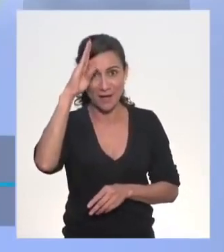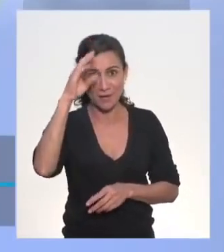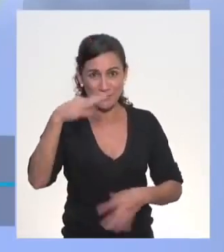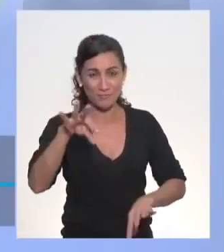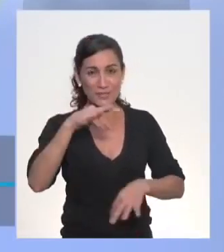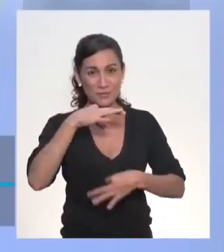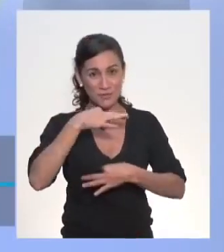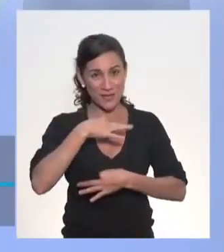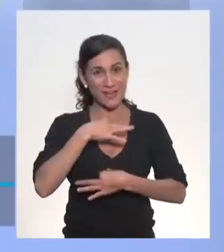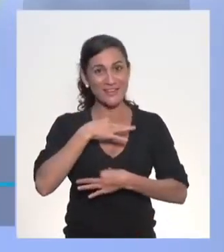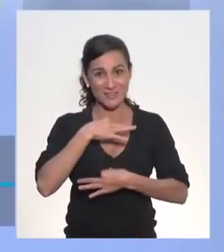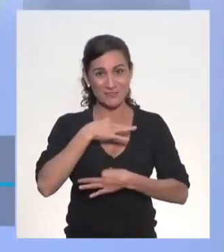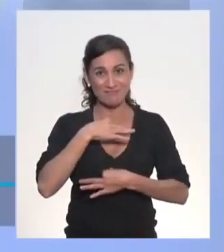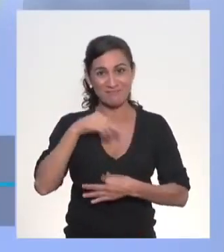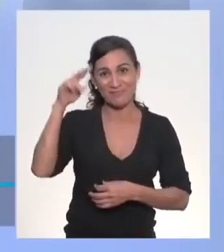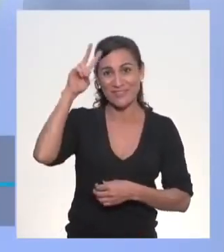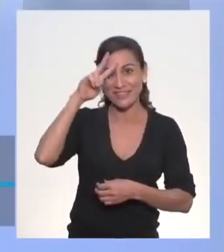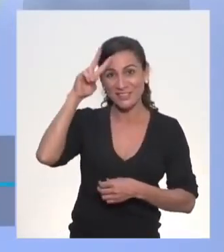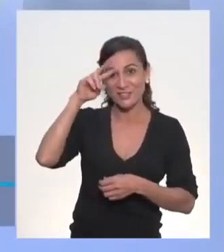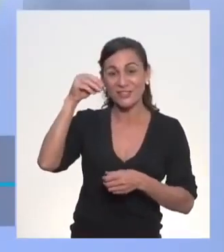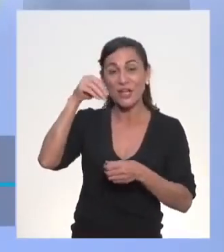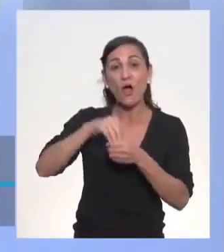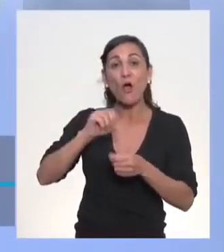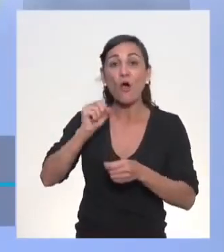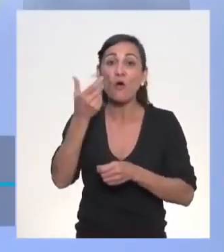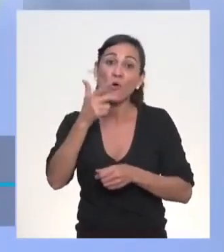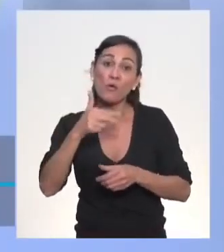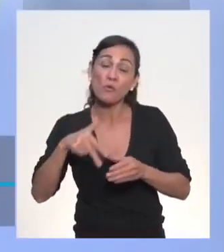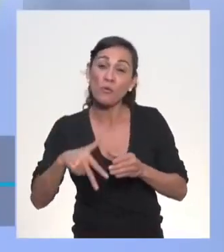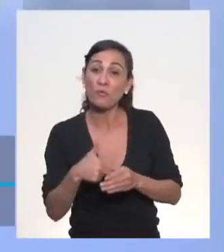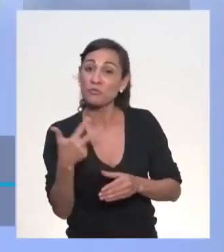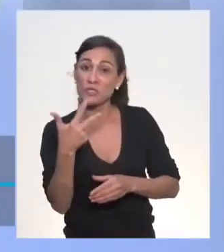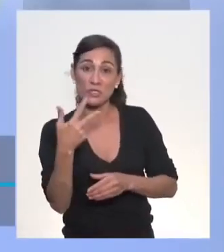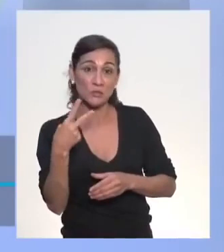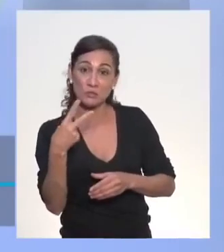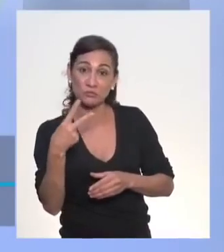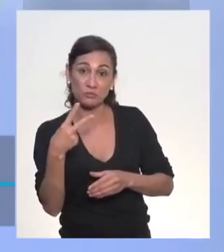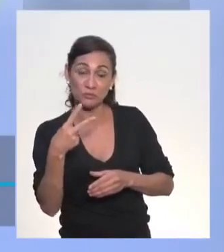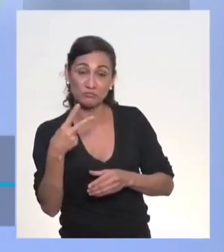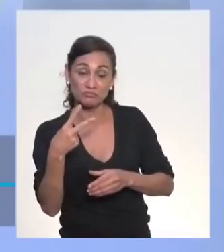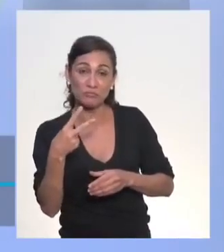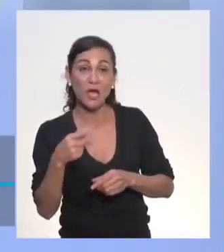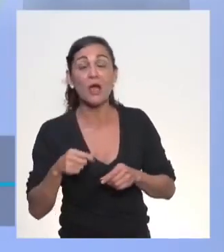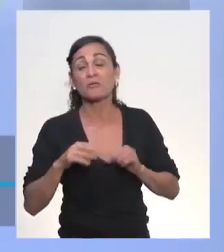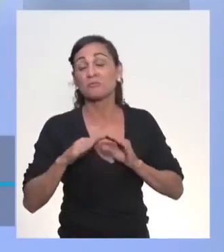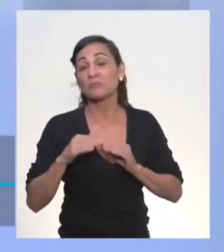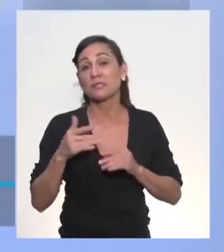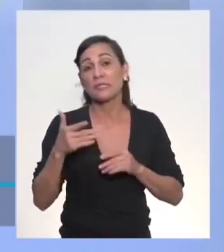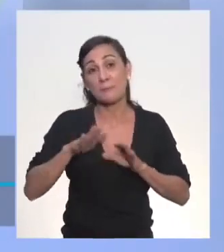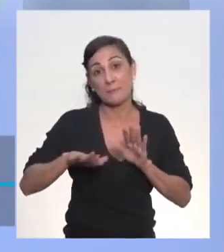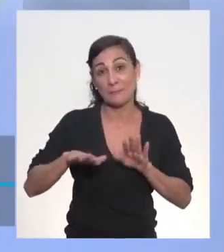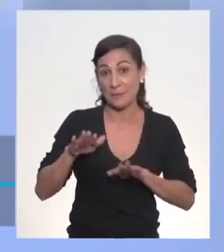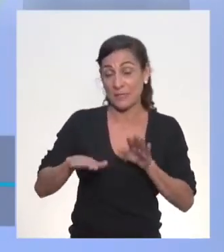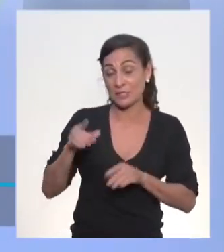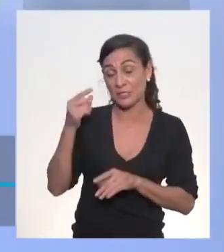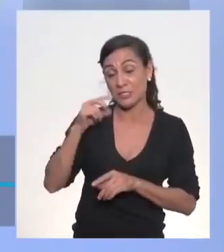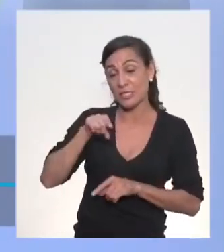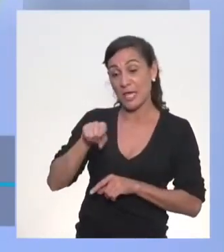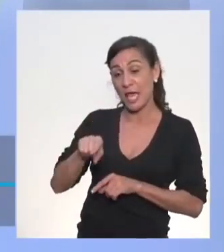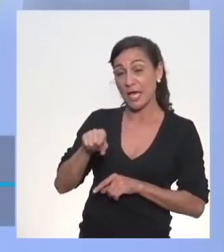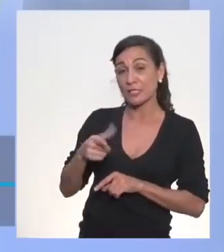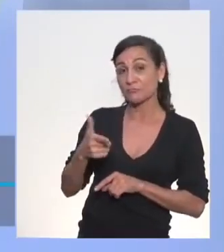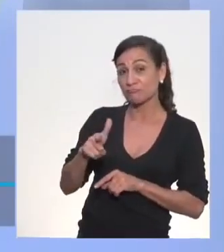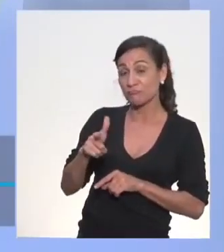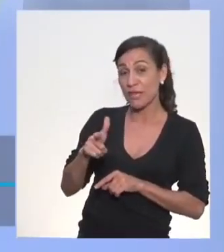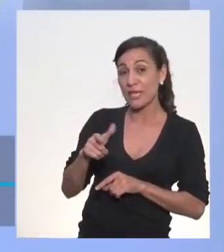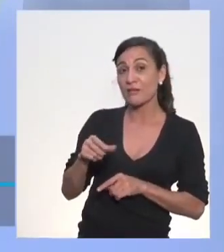não há história, ela pode ser uma personagem secundária, que, bom, sem ela pode ter algum problema para você entender a história, como pode ser